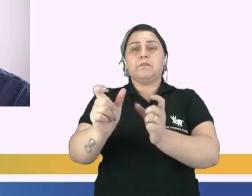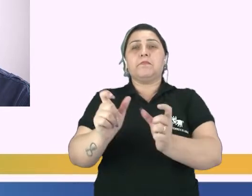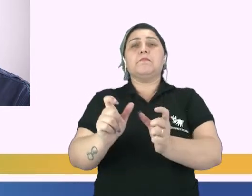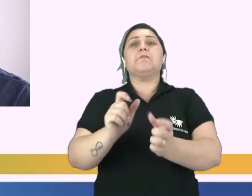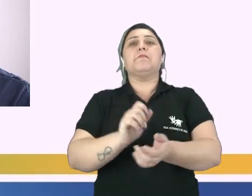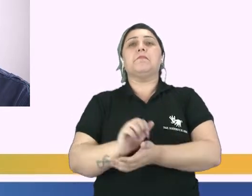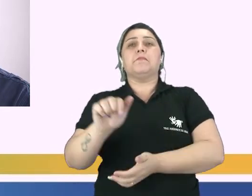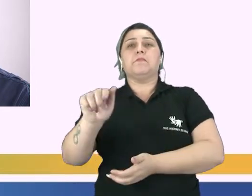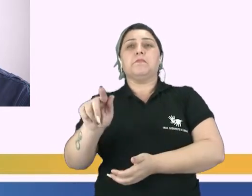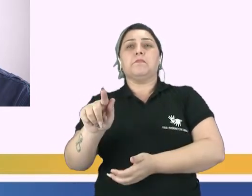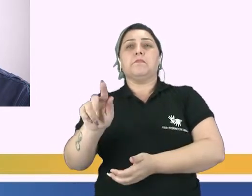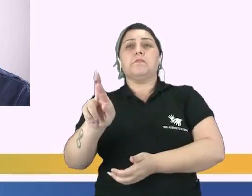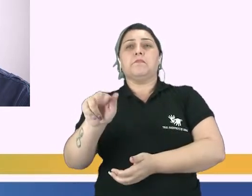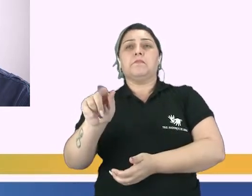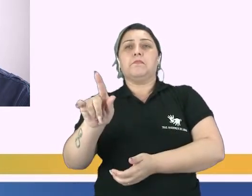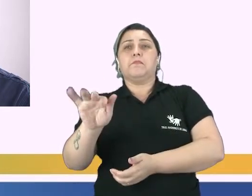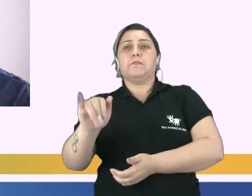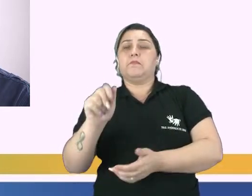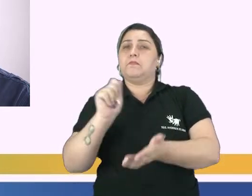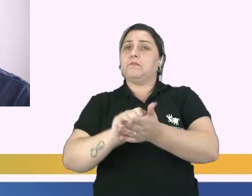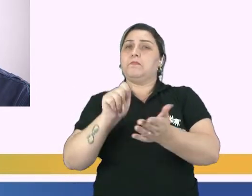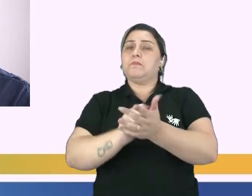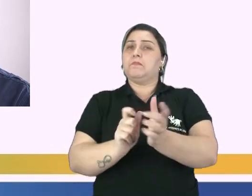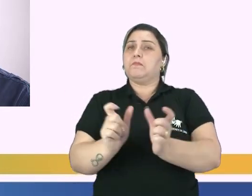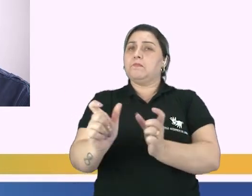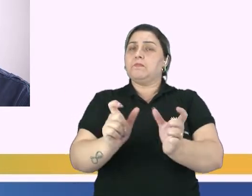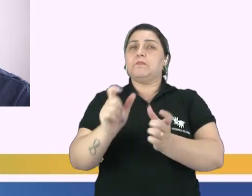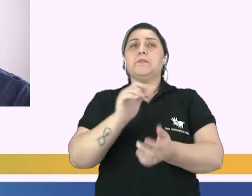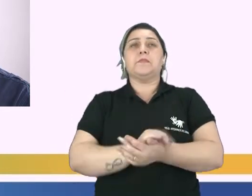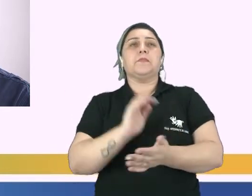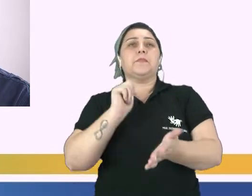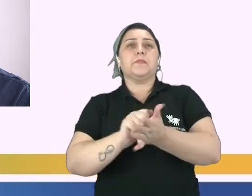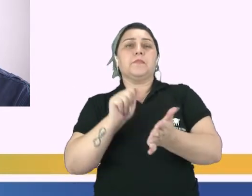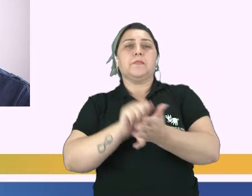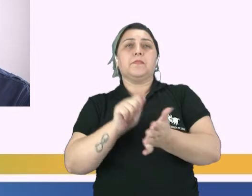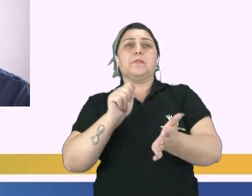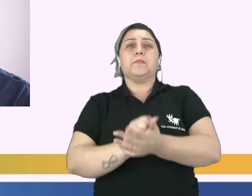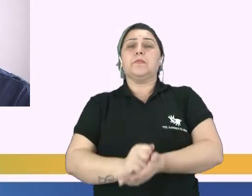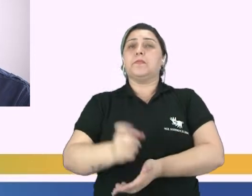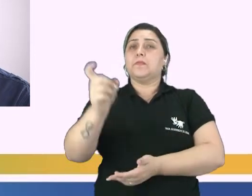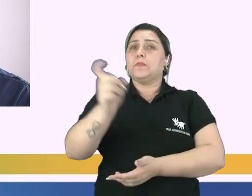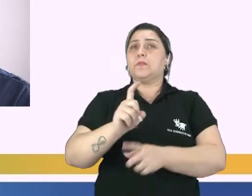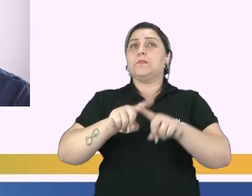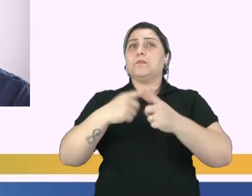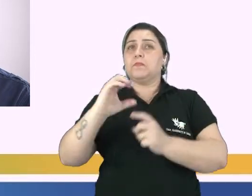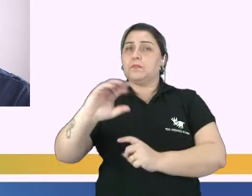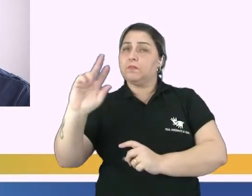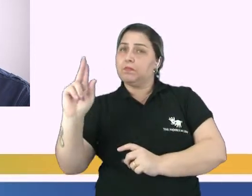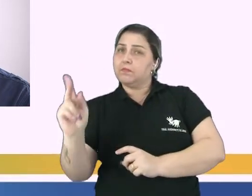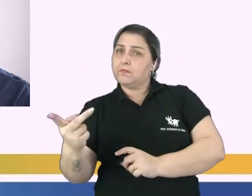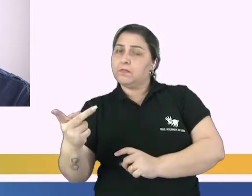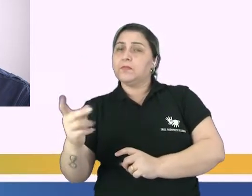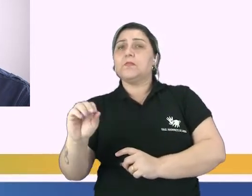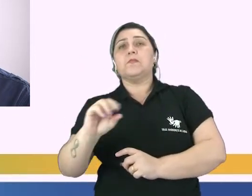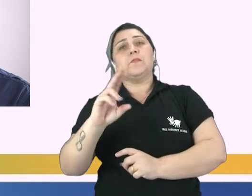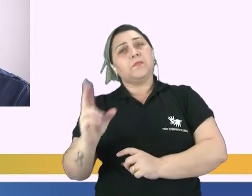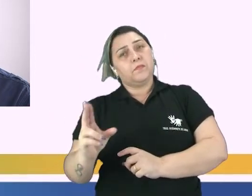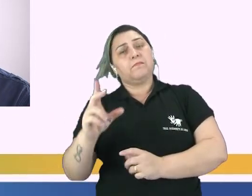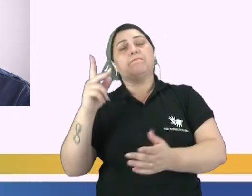escrita das palavras. Então, se uma palavra está escrita com um X, mas ela é com CH, houve erro